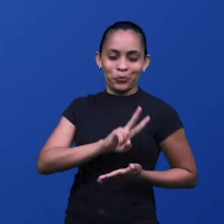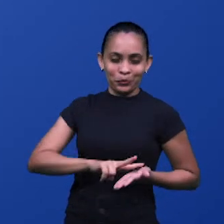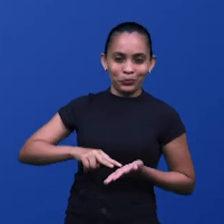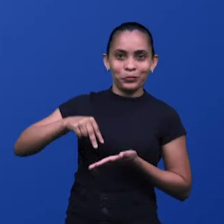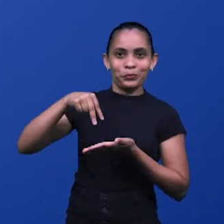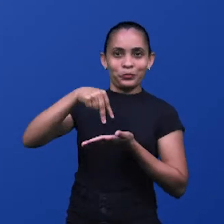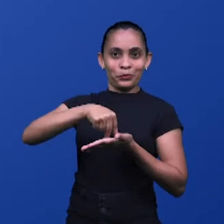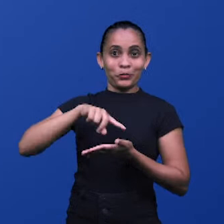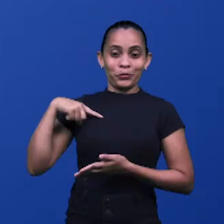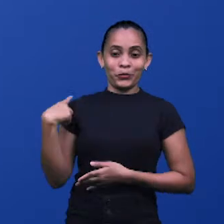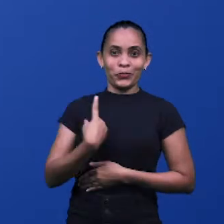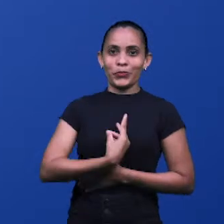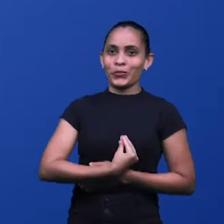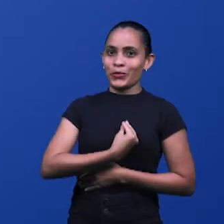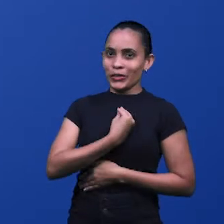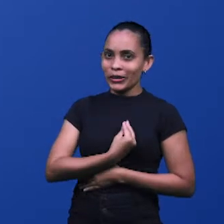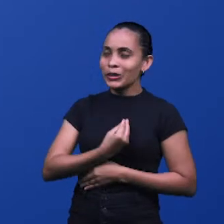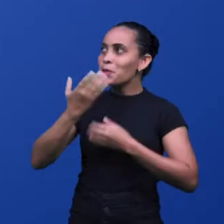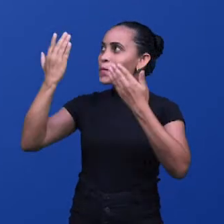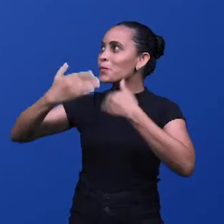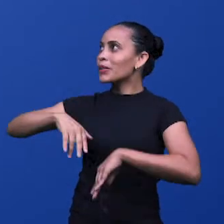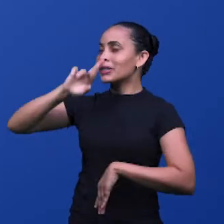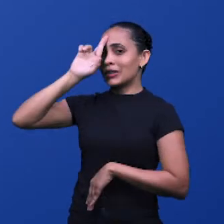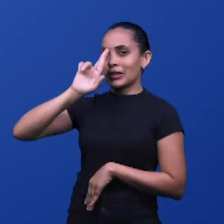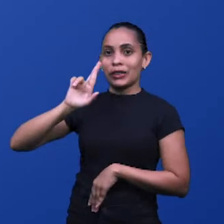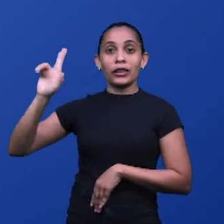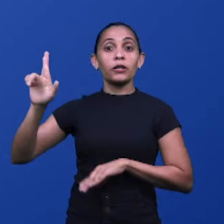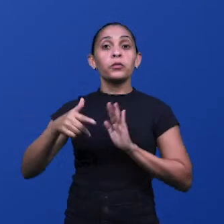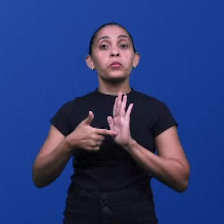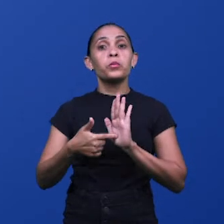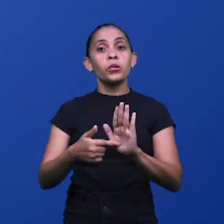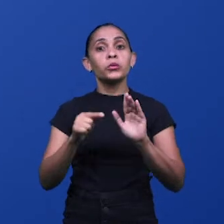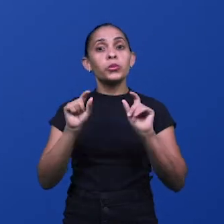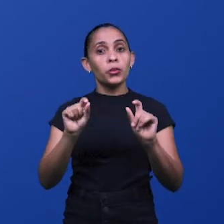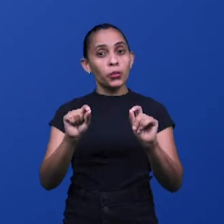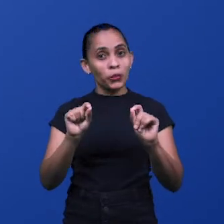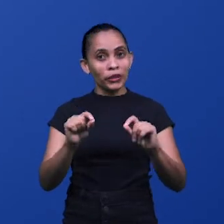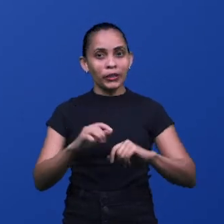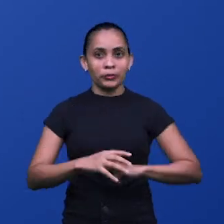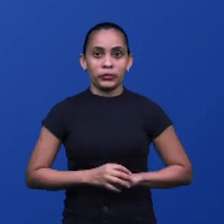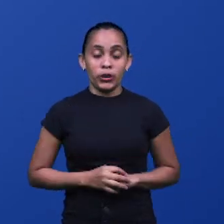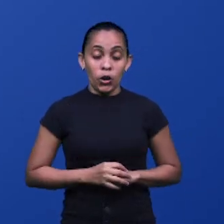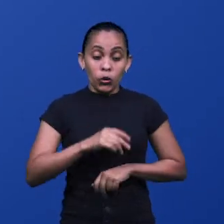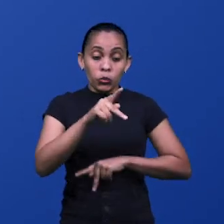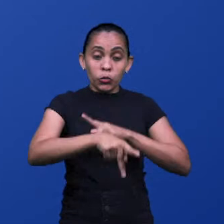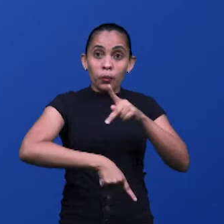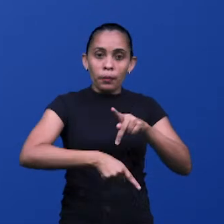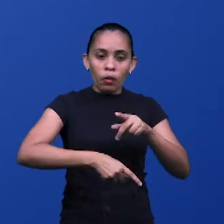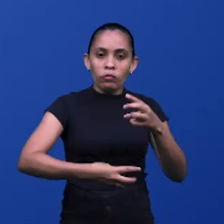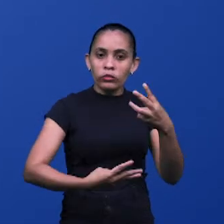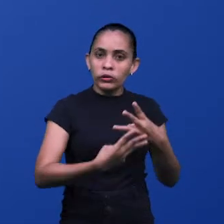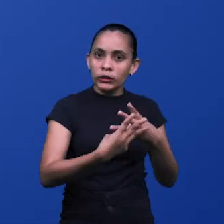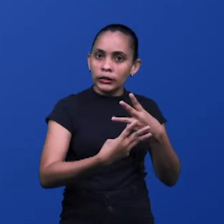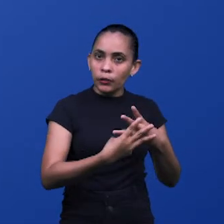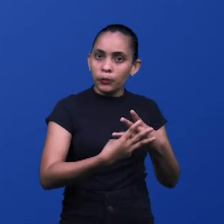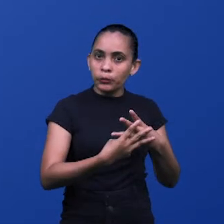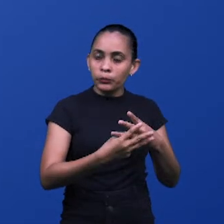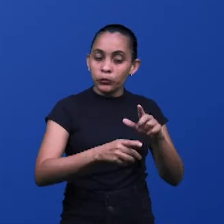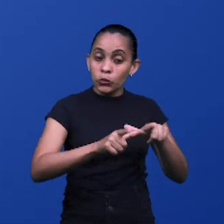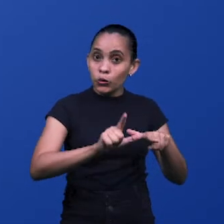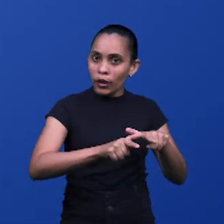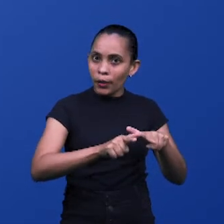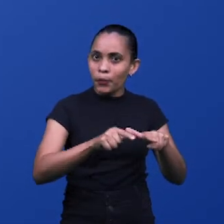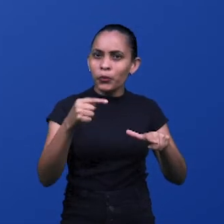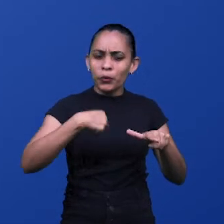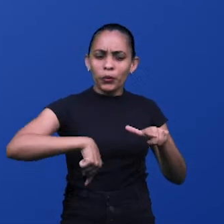e viveremos diante dele. Aqui, meus irmãos, está falando acerca da restauração de Israel. Quando a gente leva